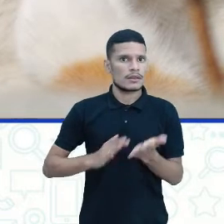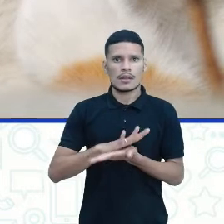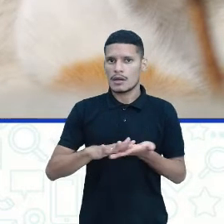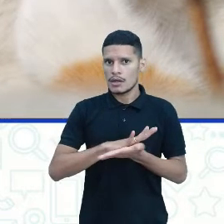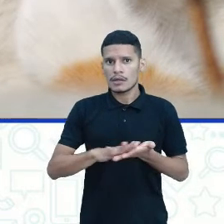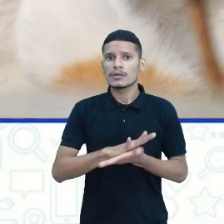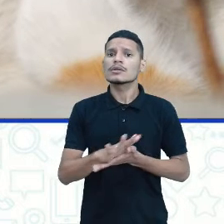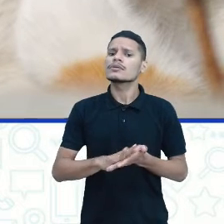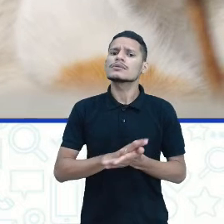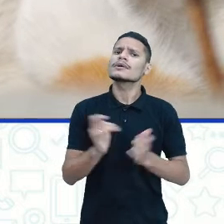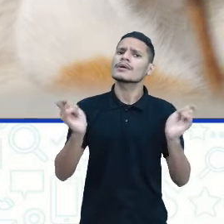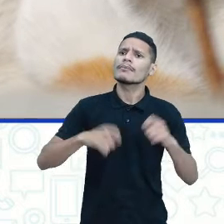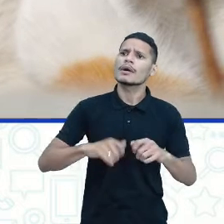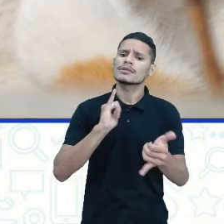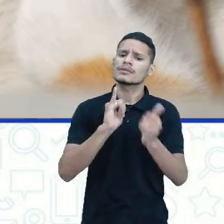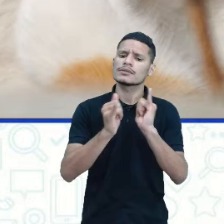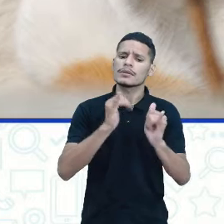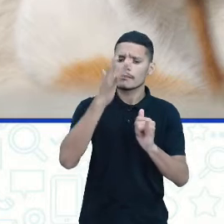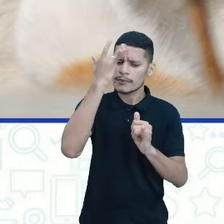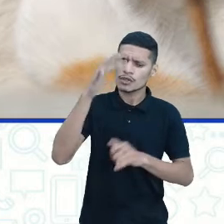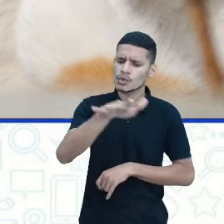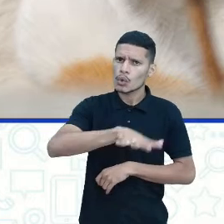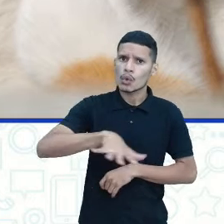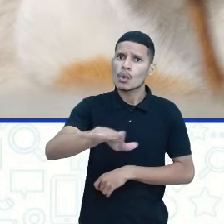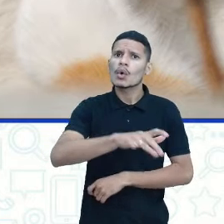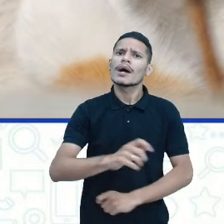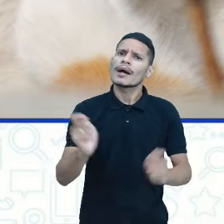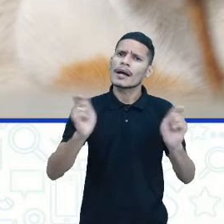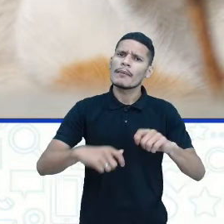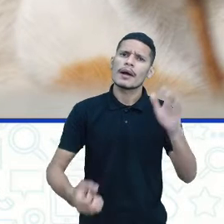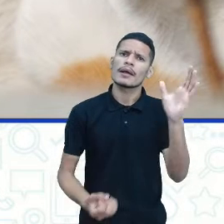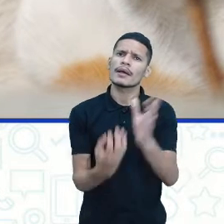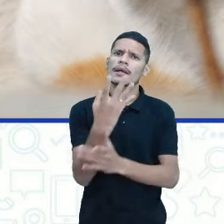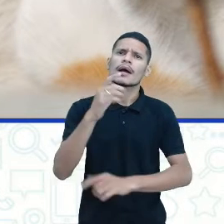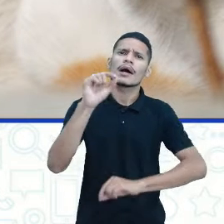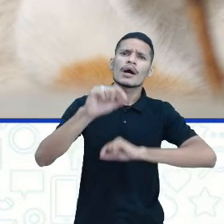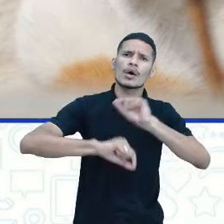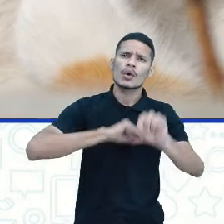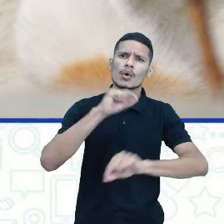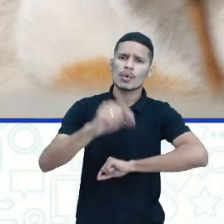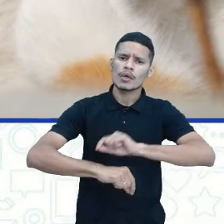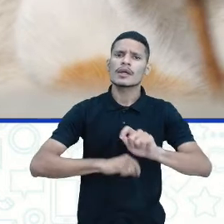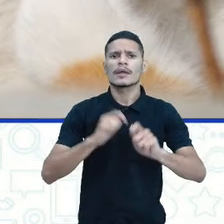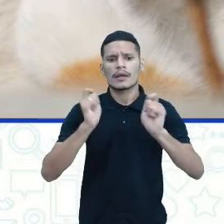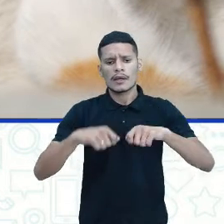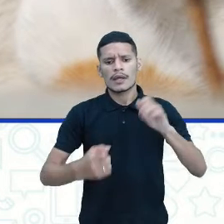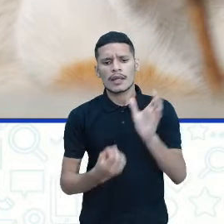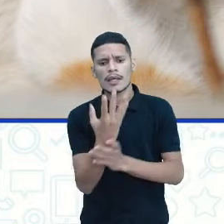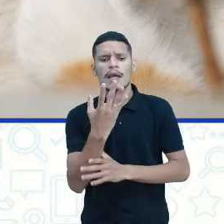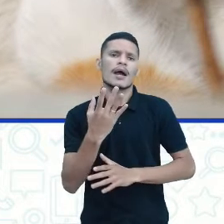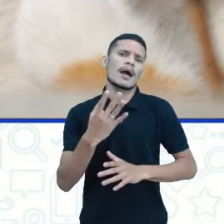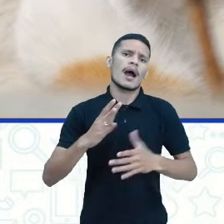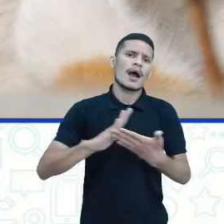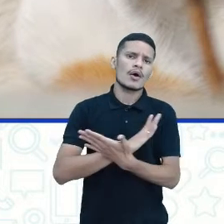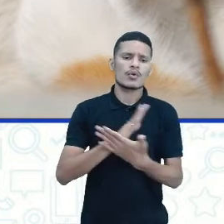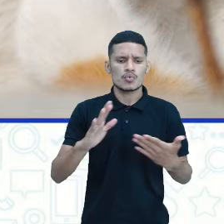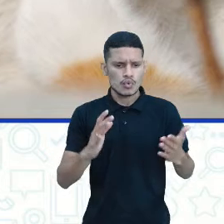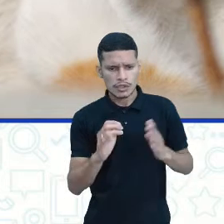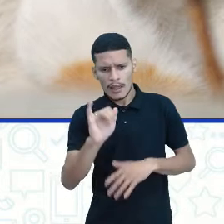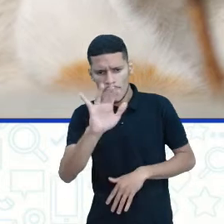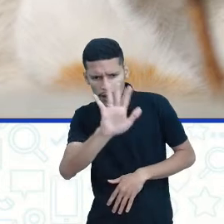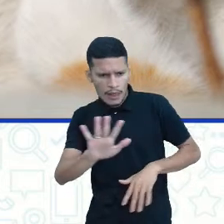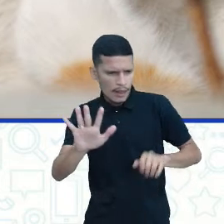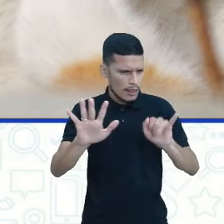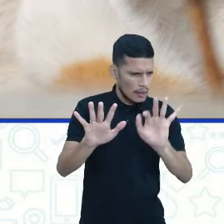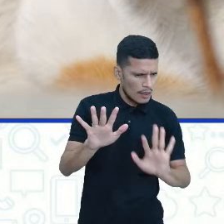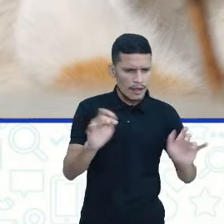os internautas, faltou um espacinho aí, tenham de criar abreviações, símbolos e sinais que tornem mais rápida a comunicação.